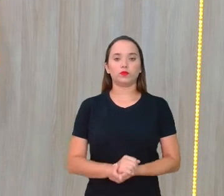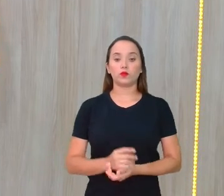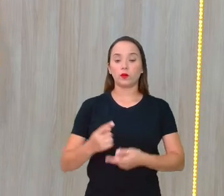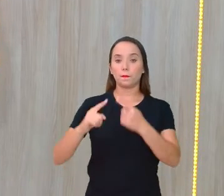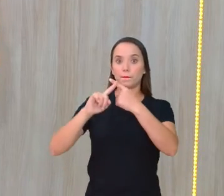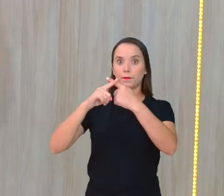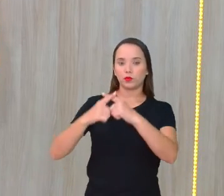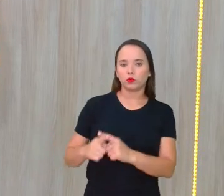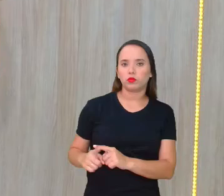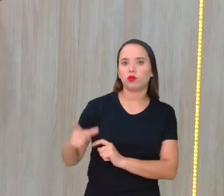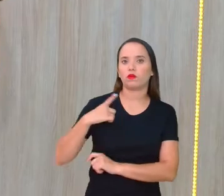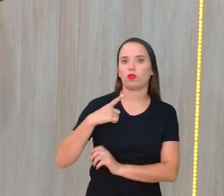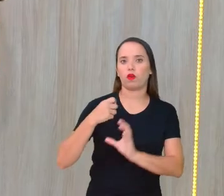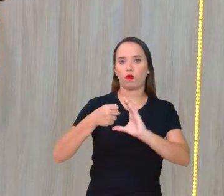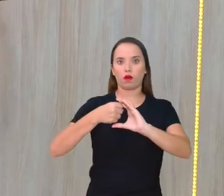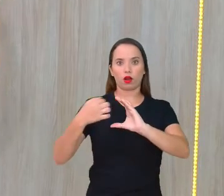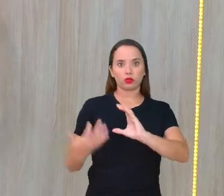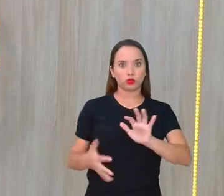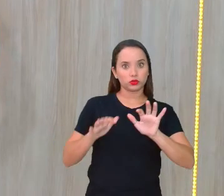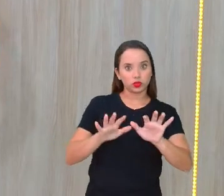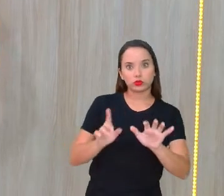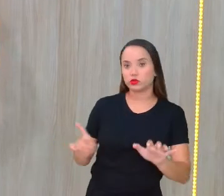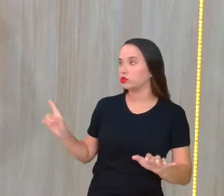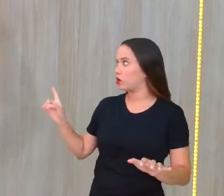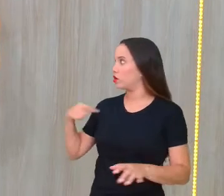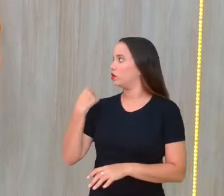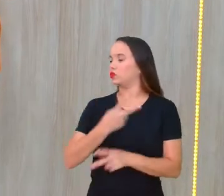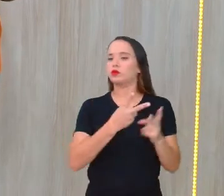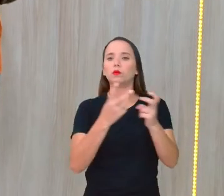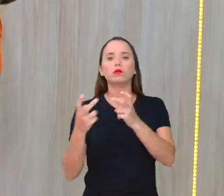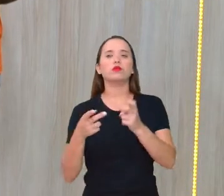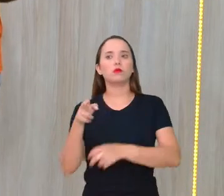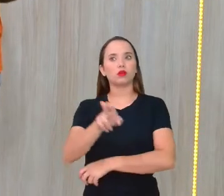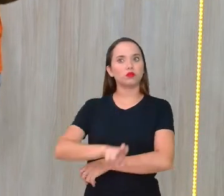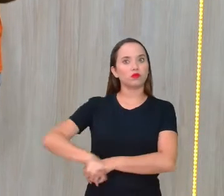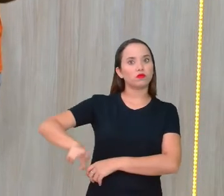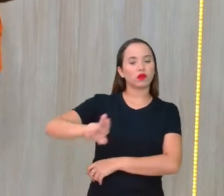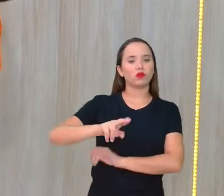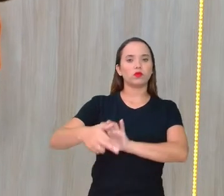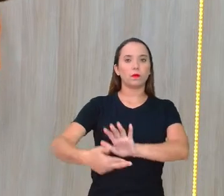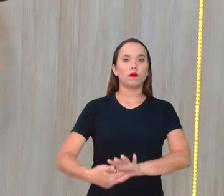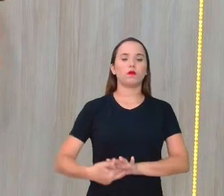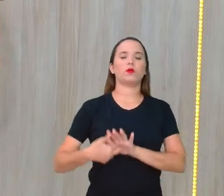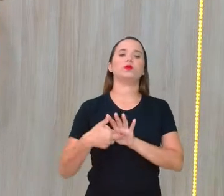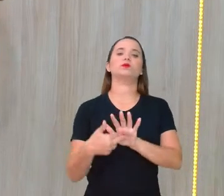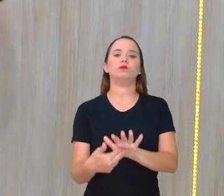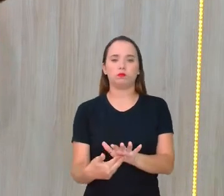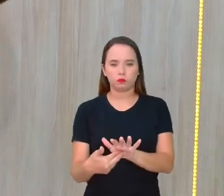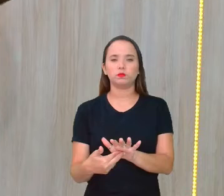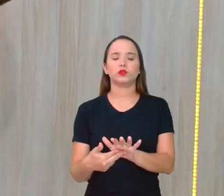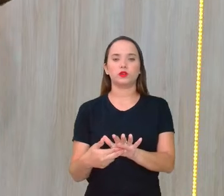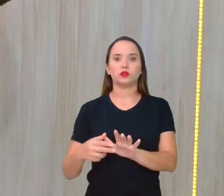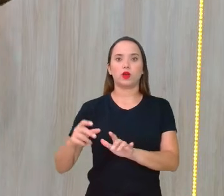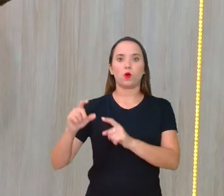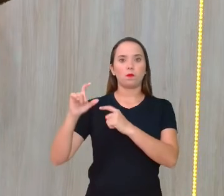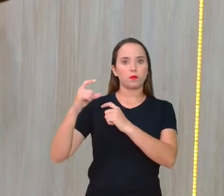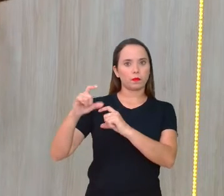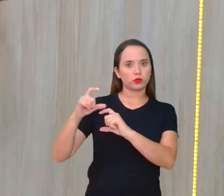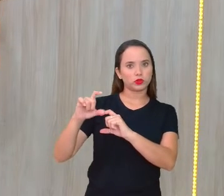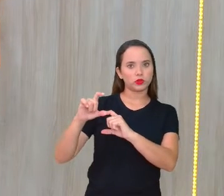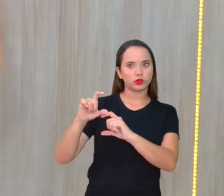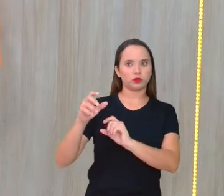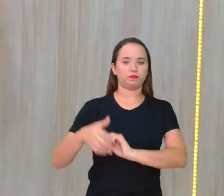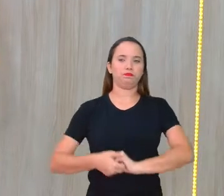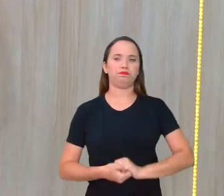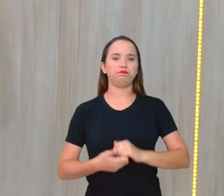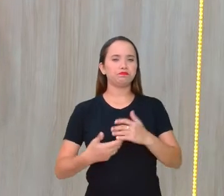dessa característica aí, a gente vai perceber que é o que a gente vai utilizar para representar como uma potenciação.